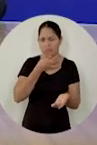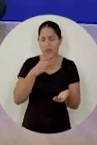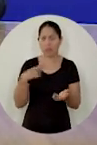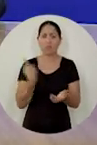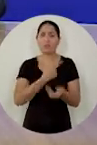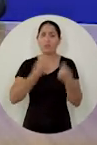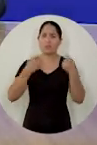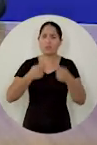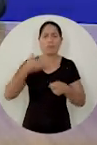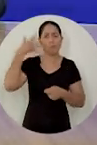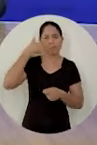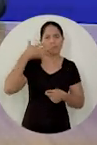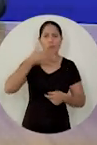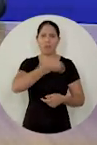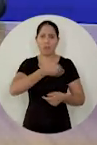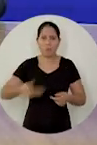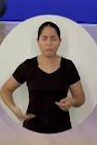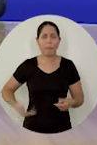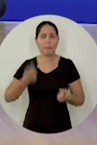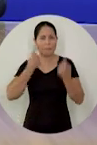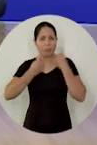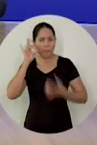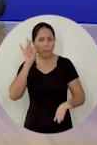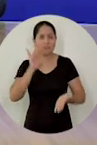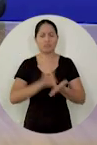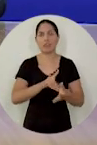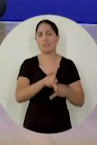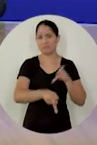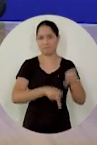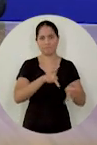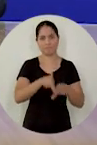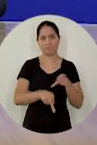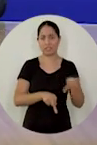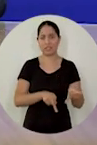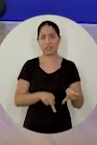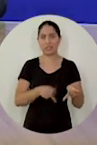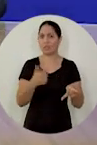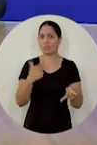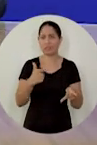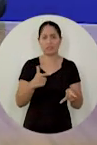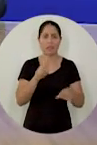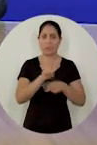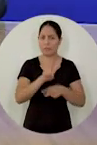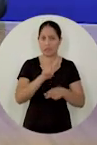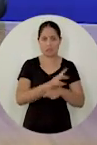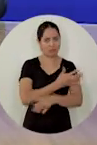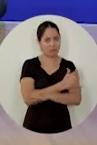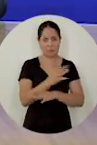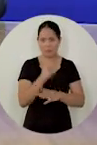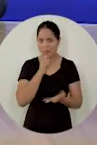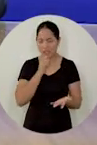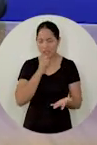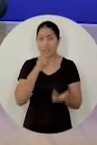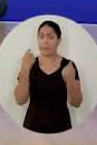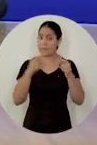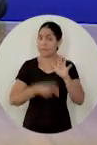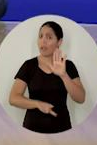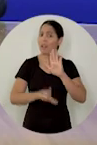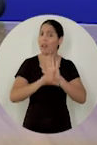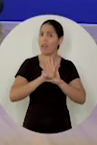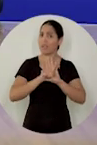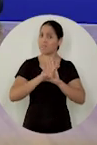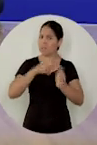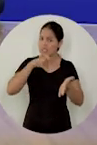por mim. Nós precisamos de políticas públicas que se preocupem, e nós não temos aqui em preservação do meio ambiente. Nós